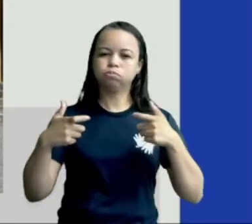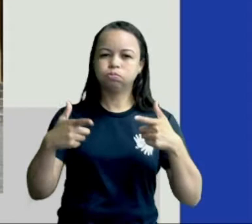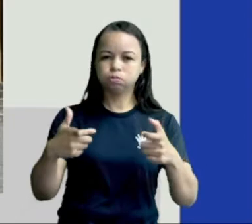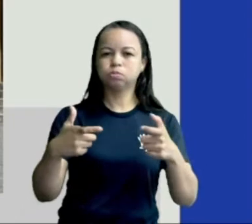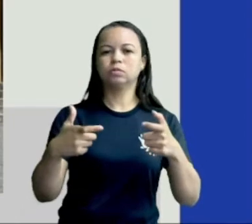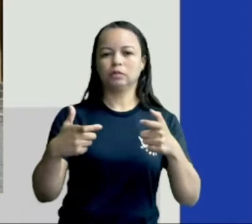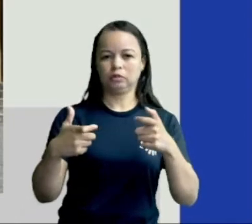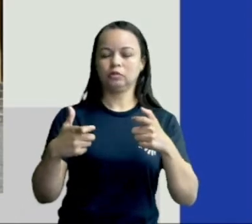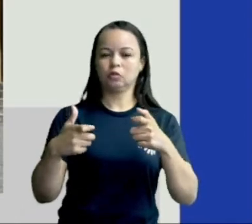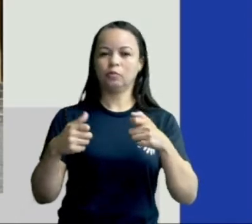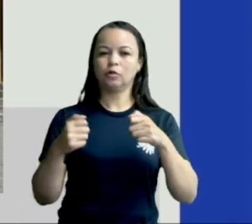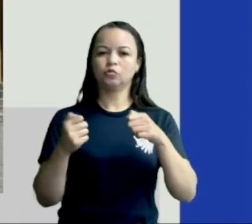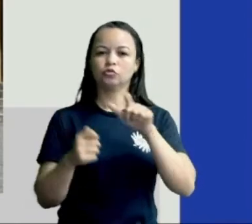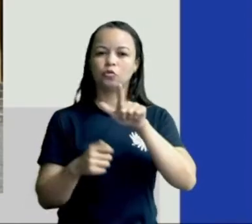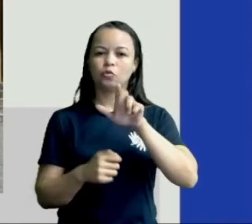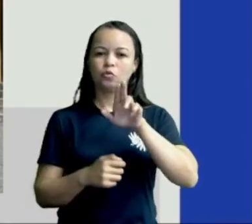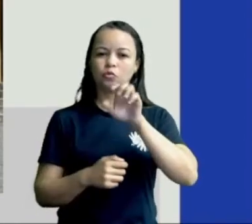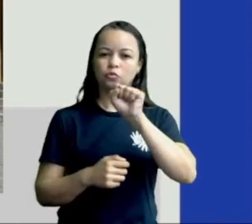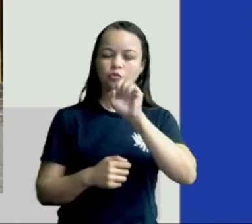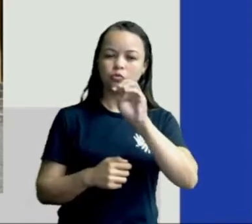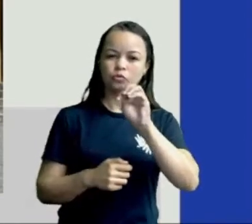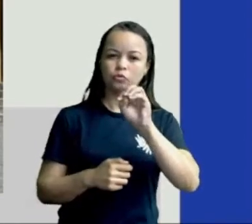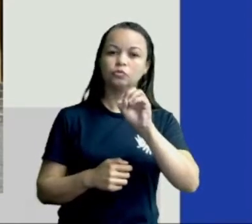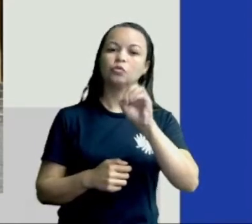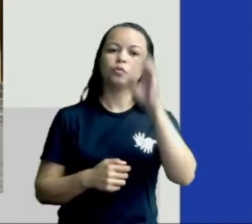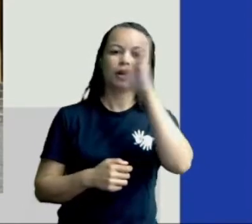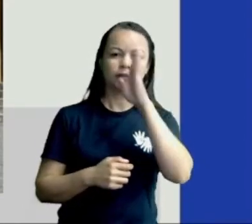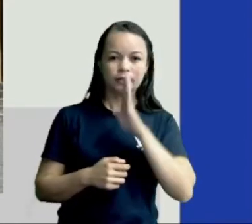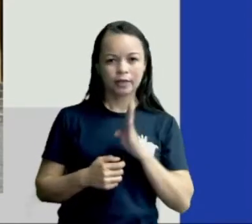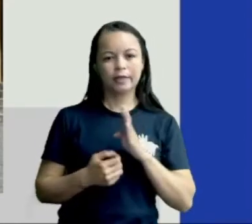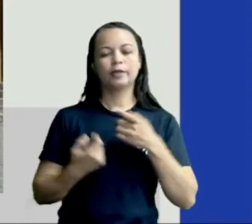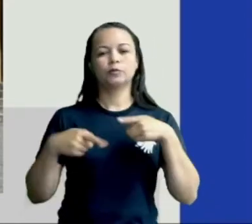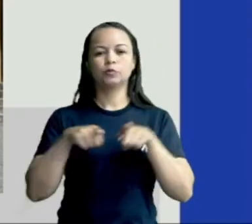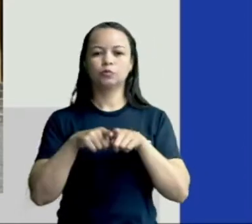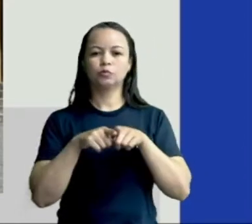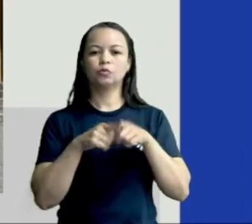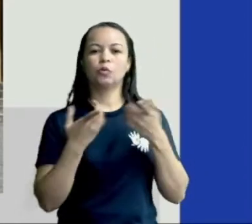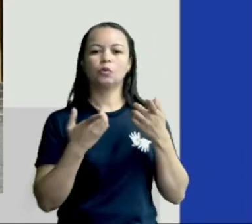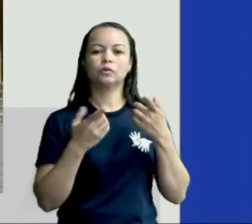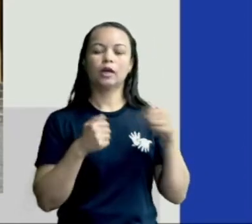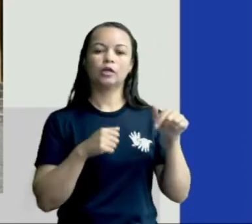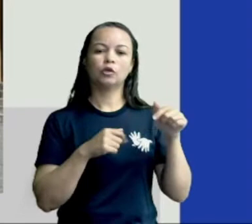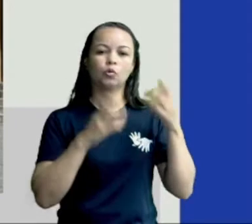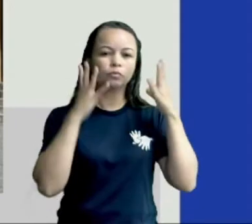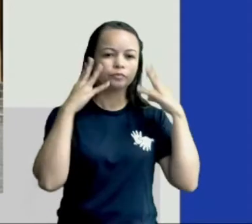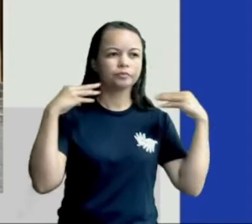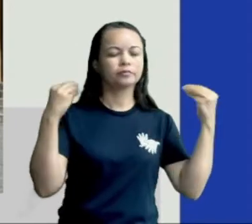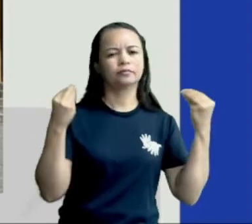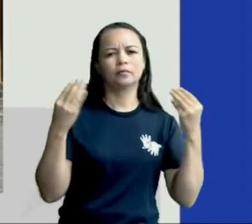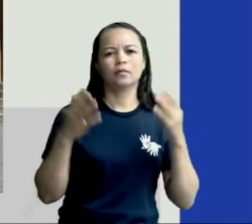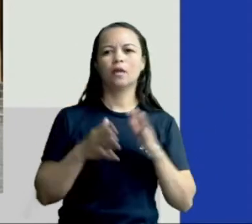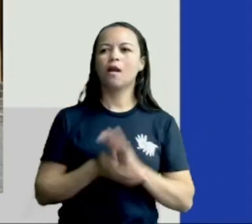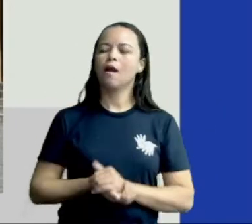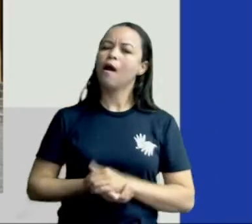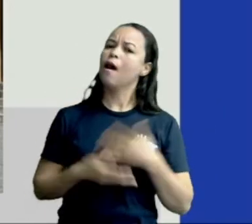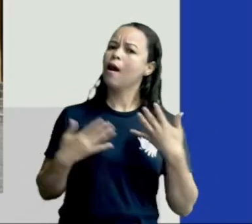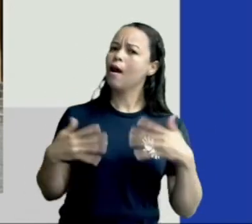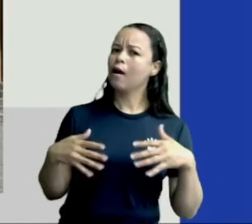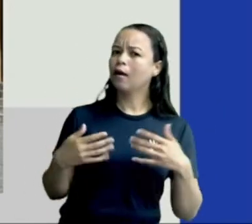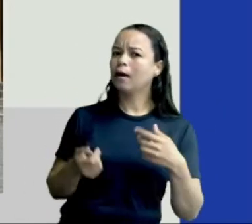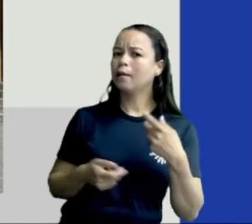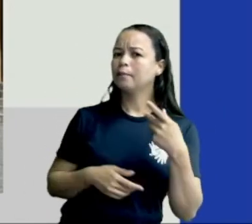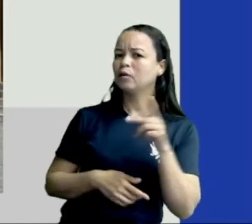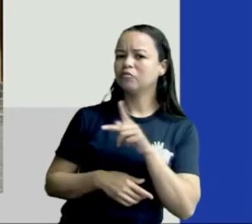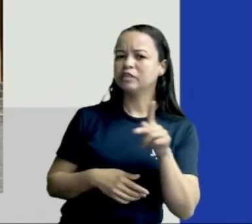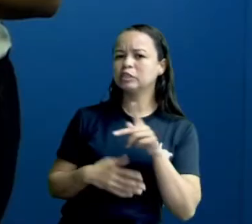os luso-brasileiros e os holandeses. Ah, então é por isso que todo dia 3 de agosto é feriado, é, professora? É isso